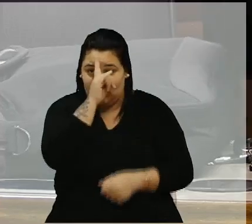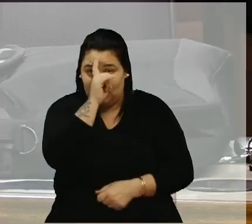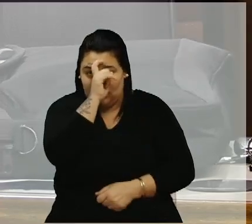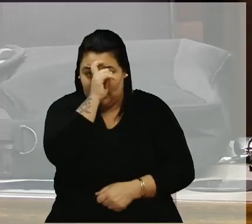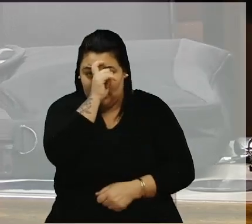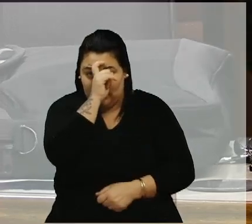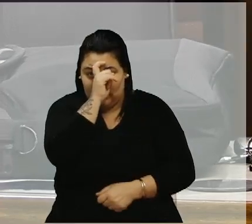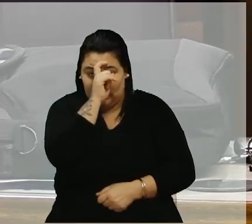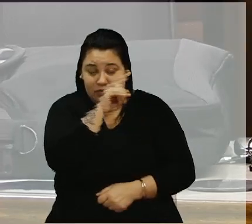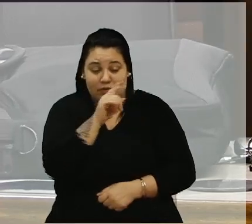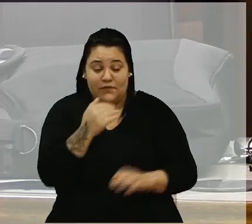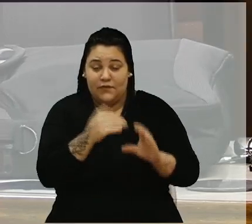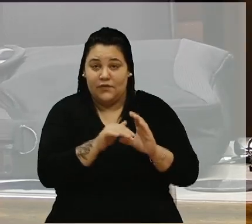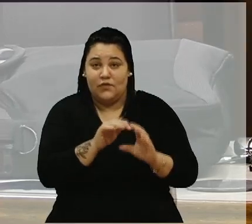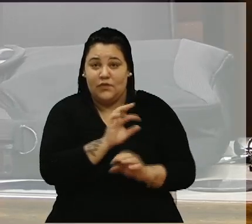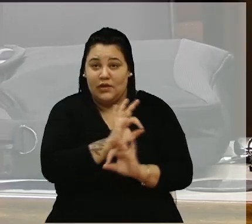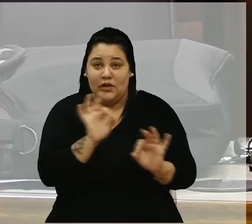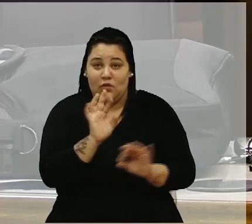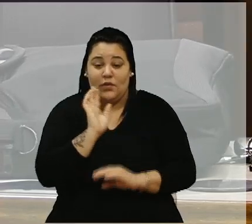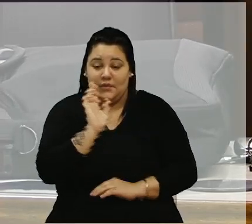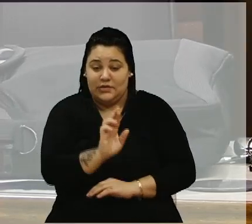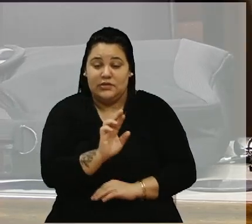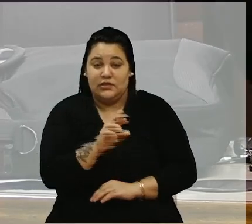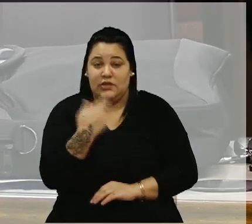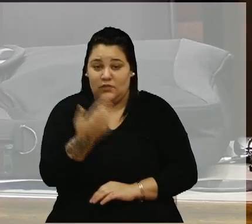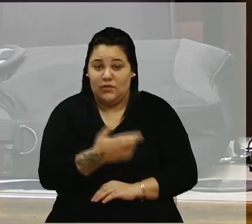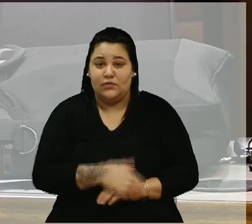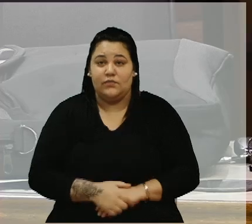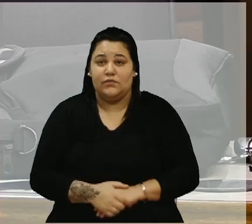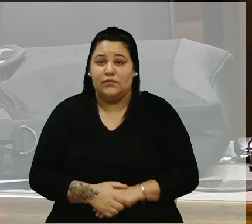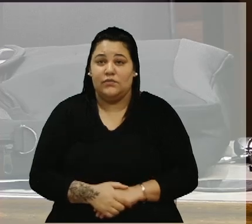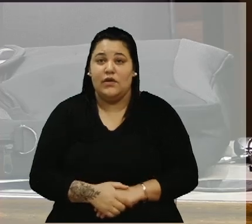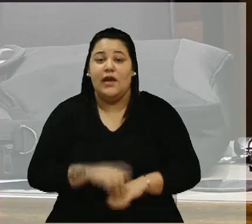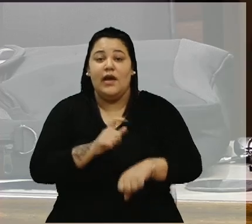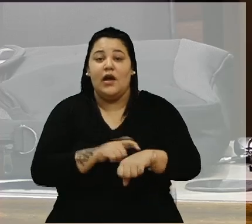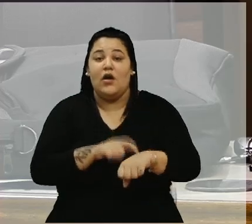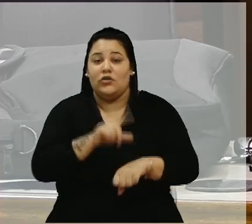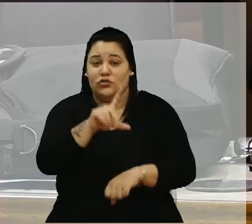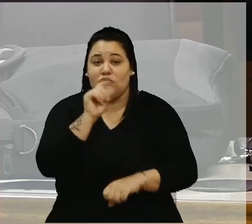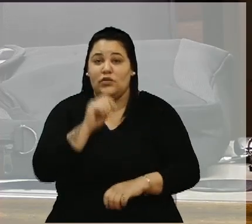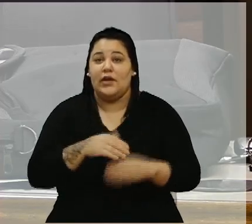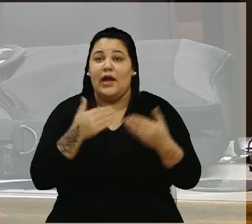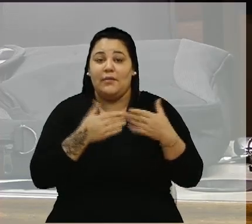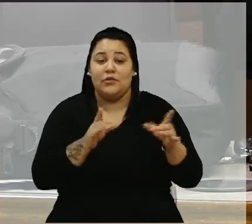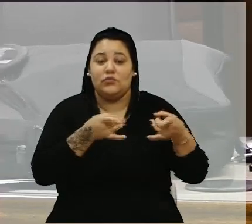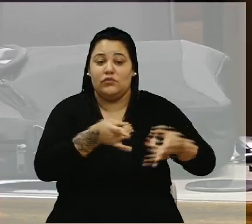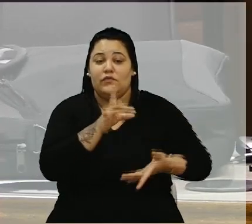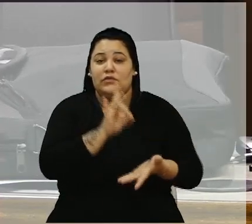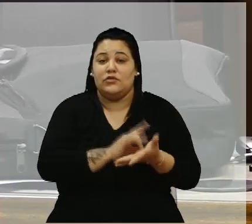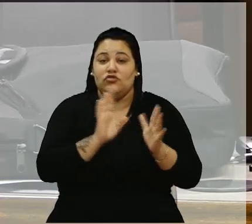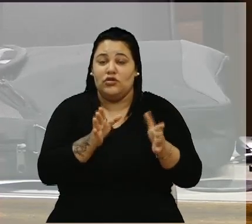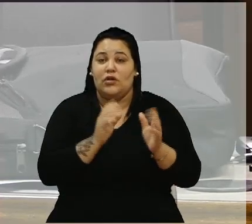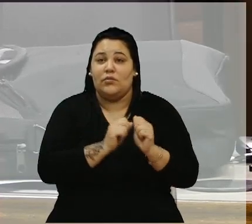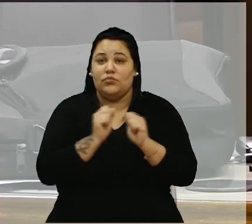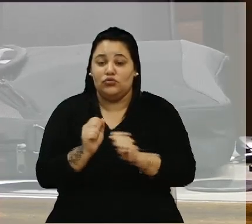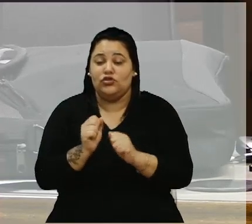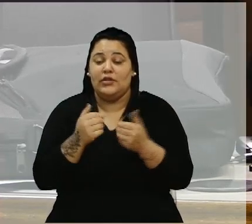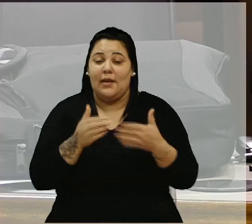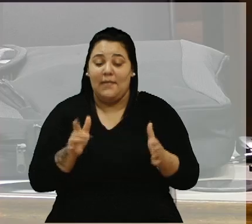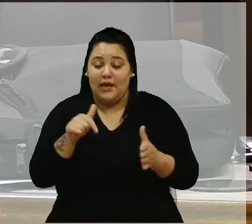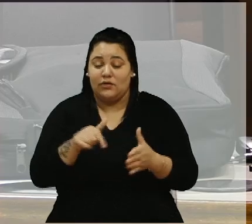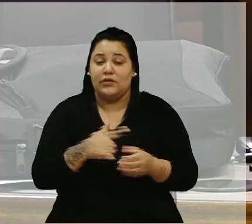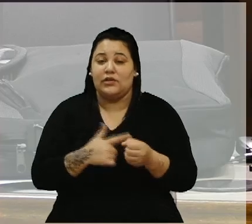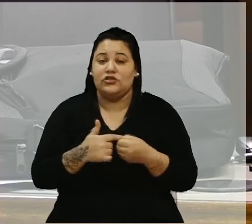reunião e não mandou nenhum representante? Era hora de decidir. A abertura dos leitos já podia estar aqui na nossa cidade. E